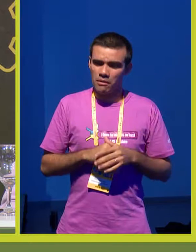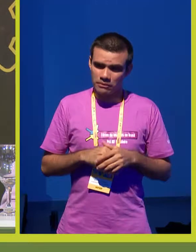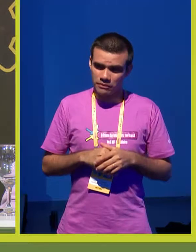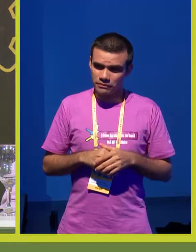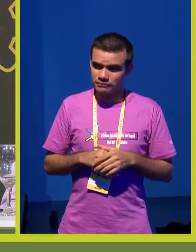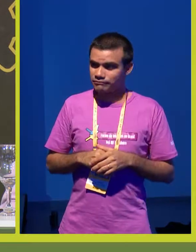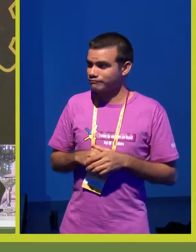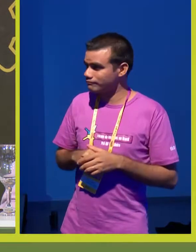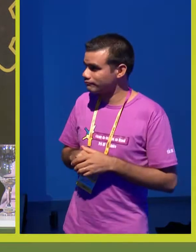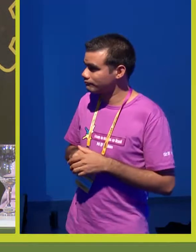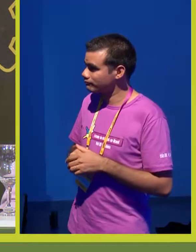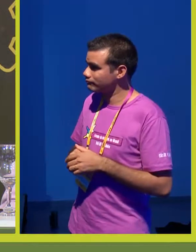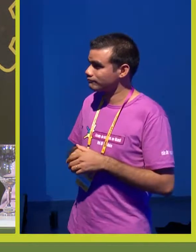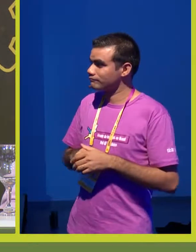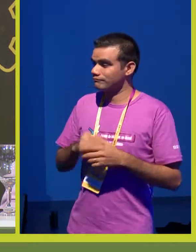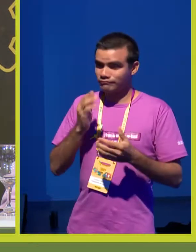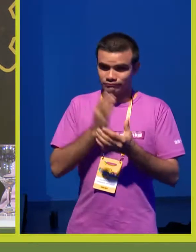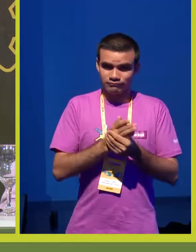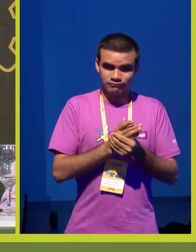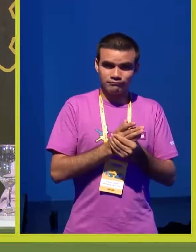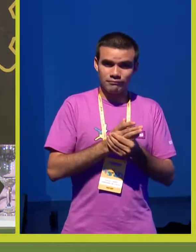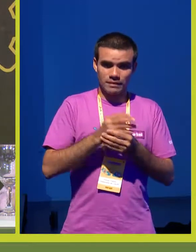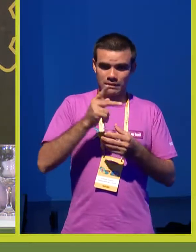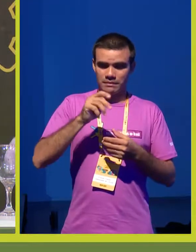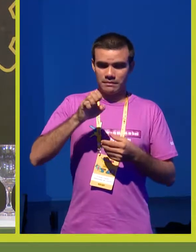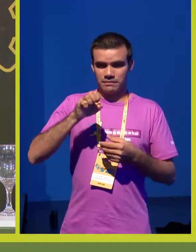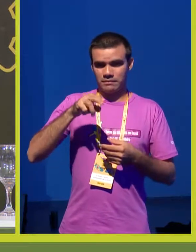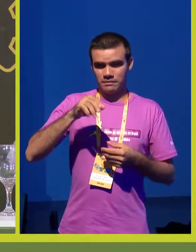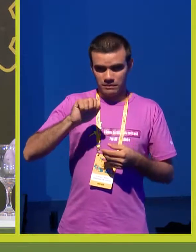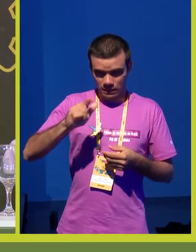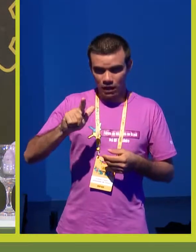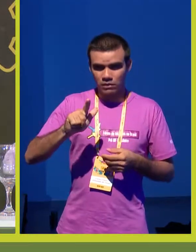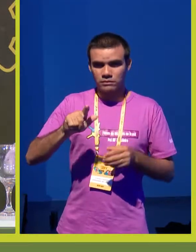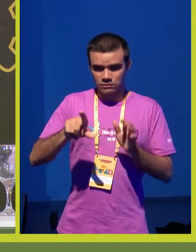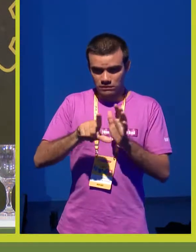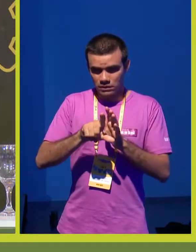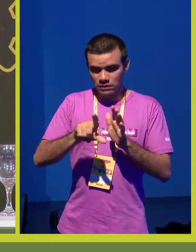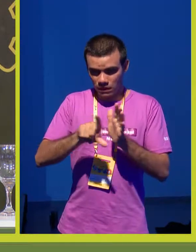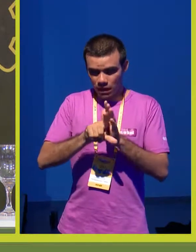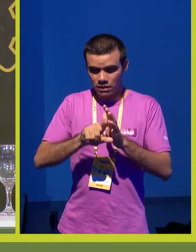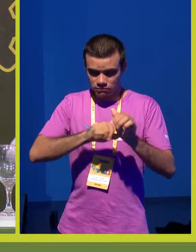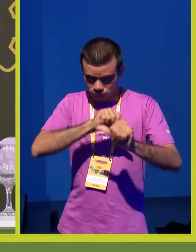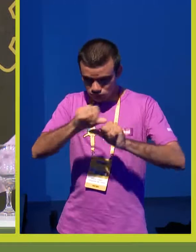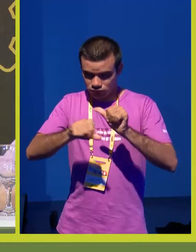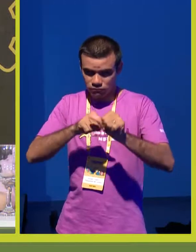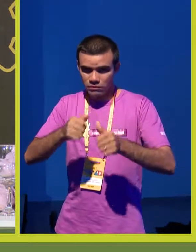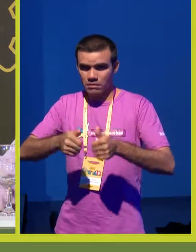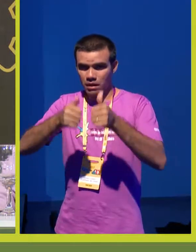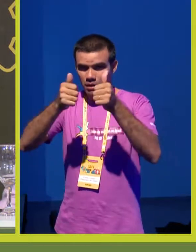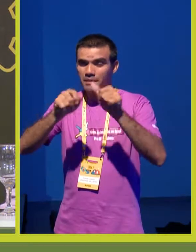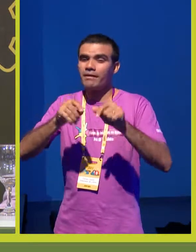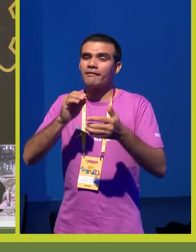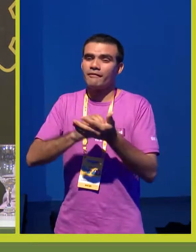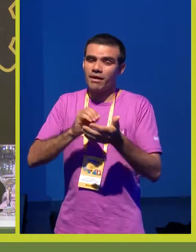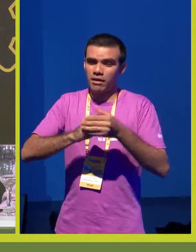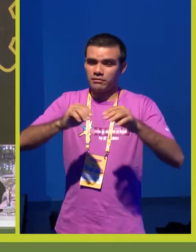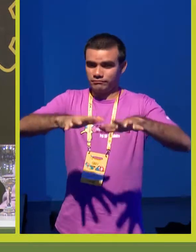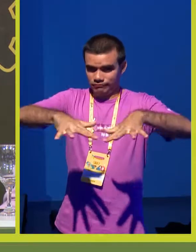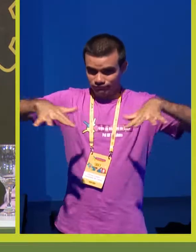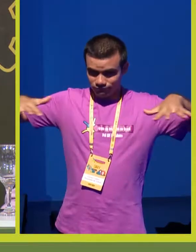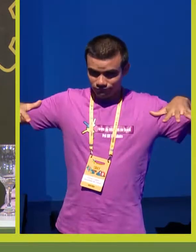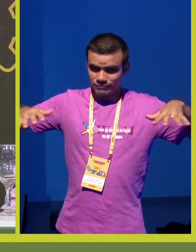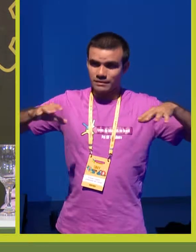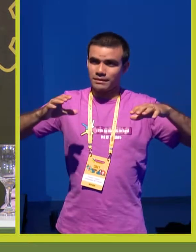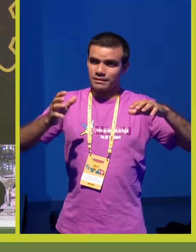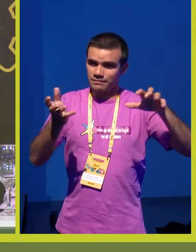Penal, foi aprovada uma emenda que melhora essa proposta, mas ainda tem que passar pelo plenário da Câmara, pelo Senado, enfim.